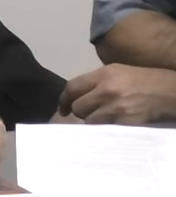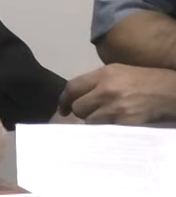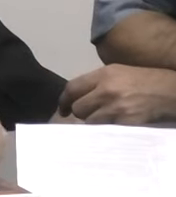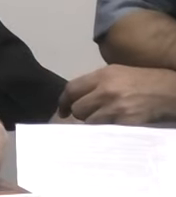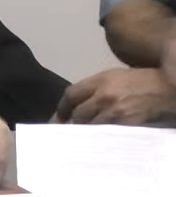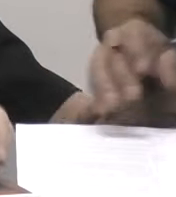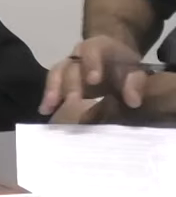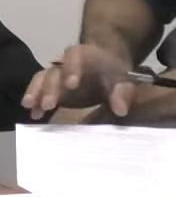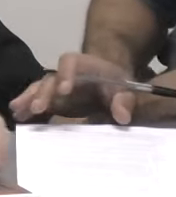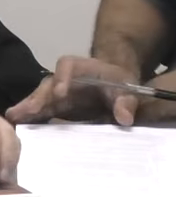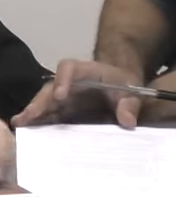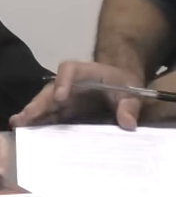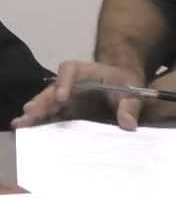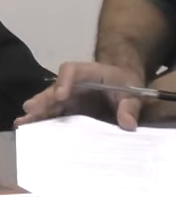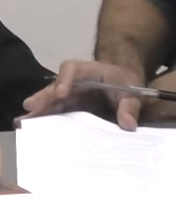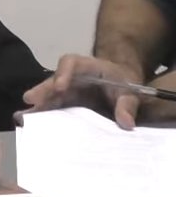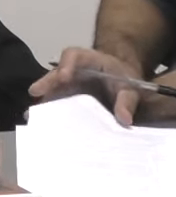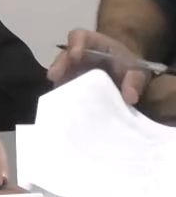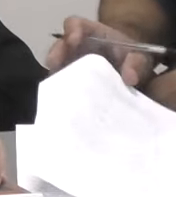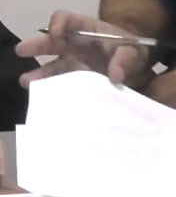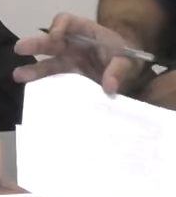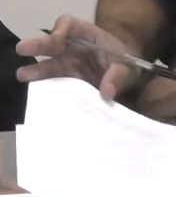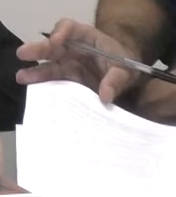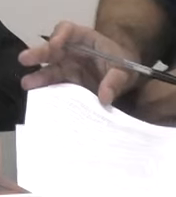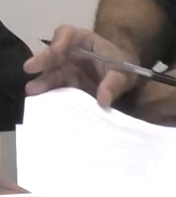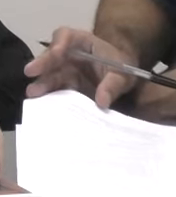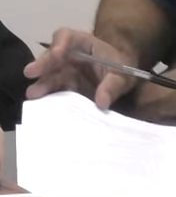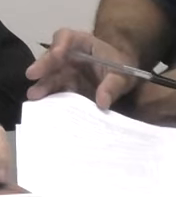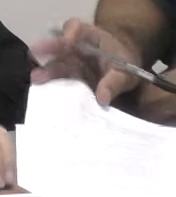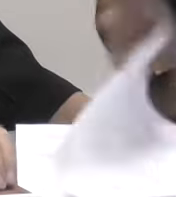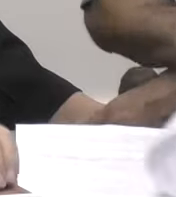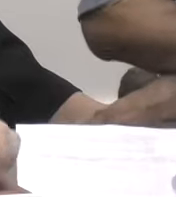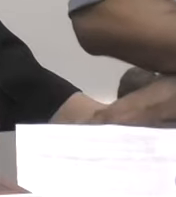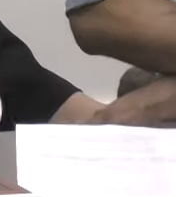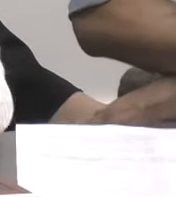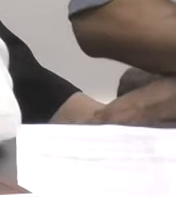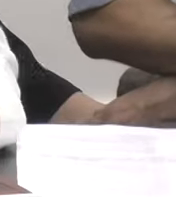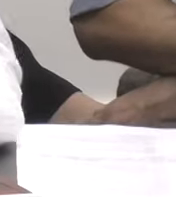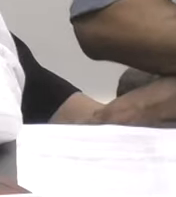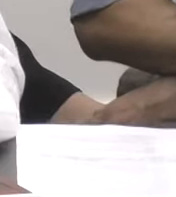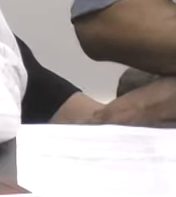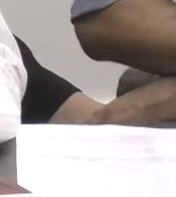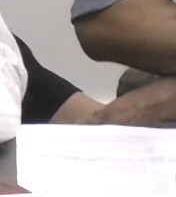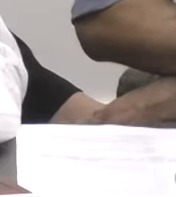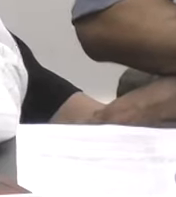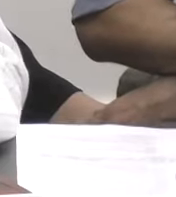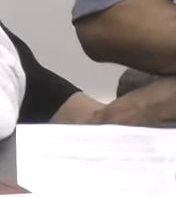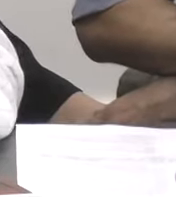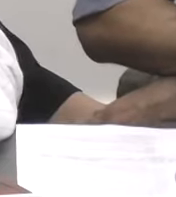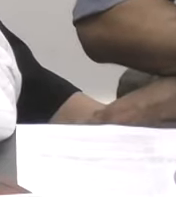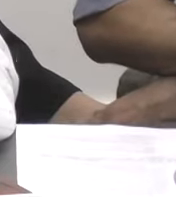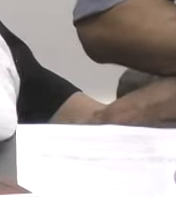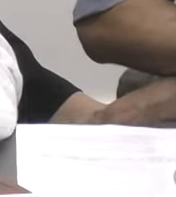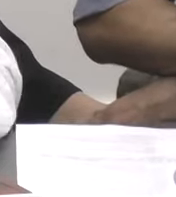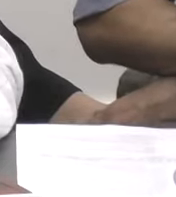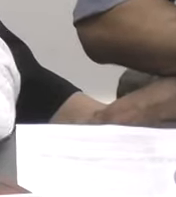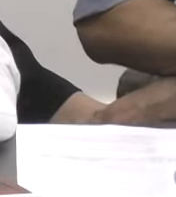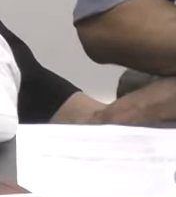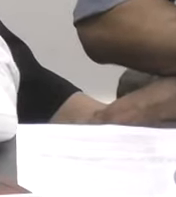para os boizinhos dele, e aí firmou-se o acordo. Bom, presidente e deputados,